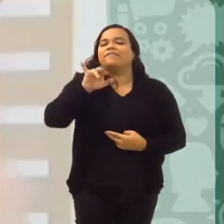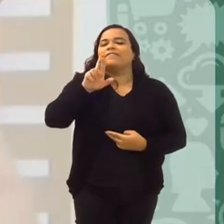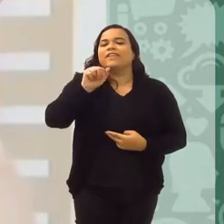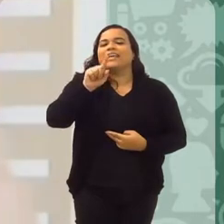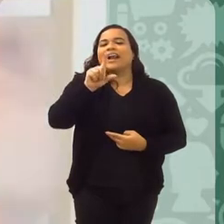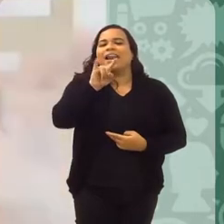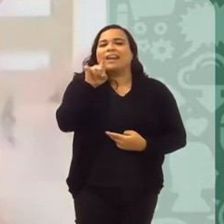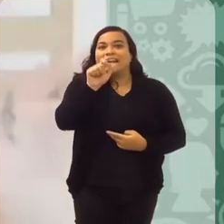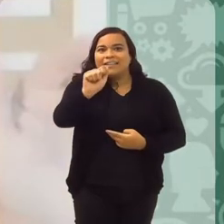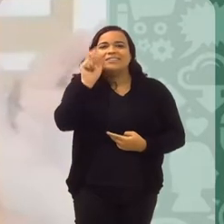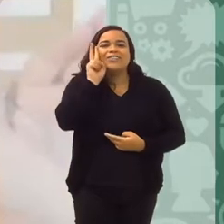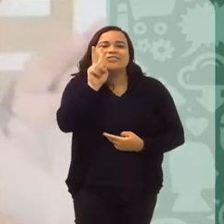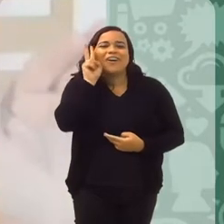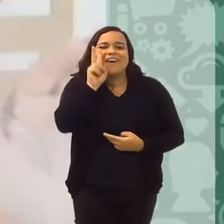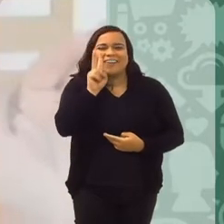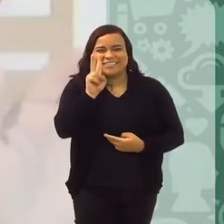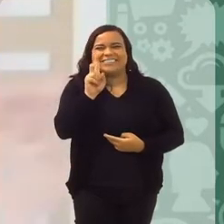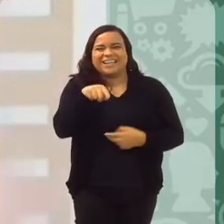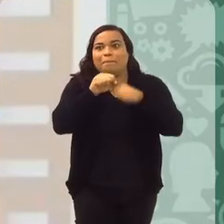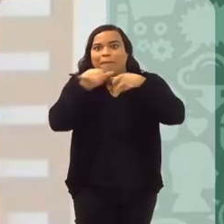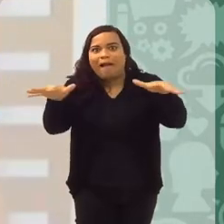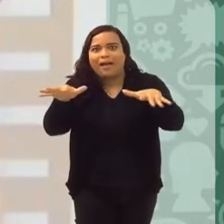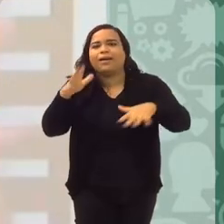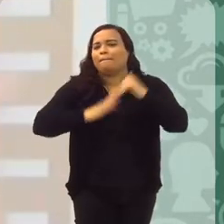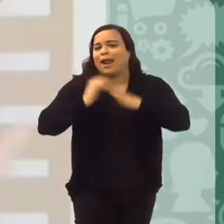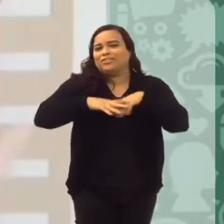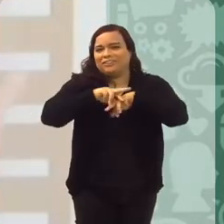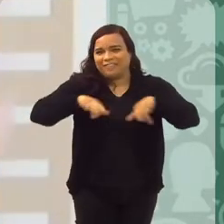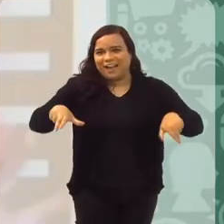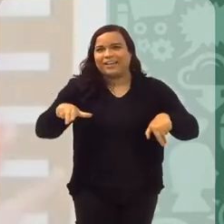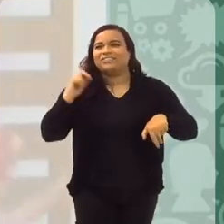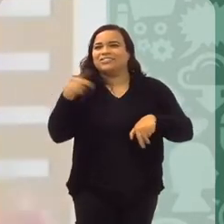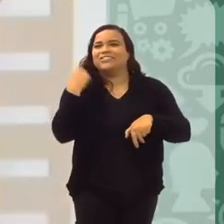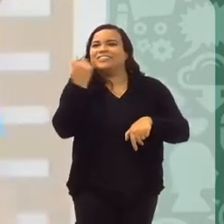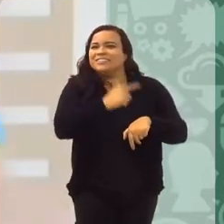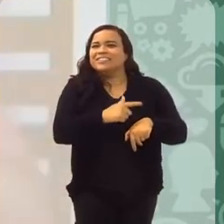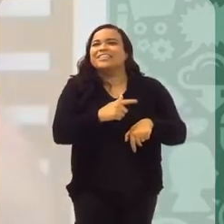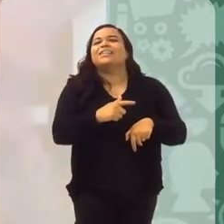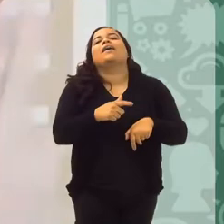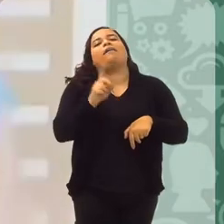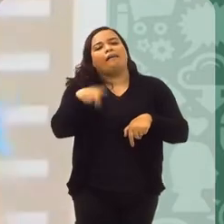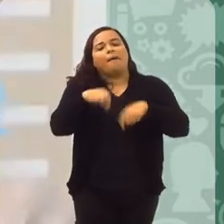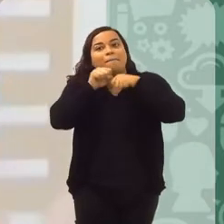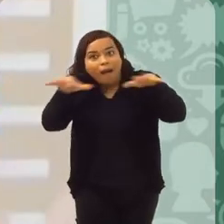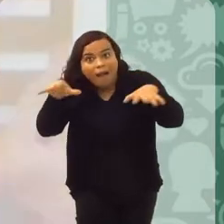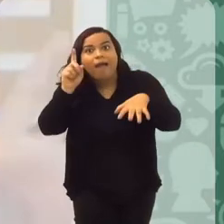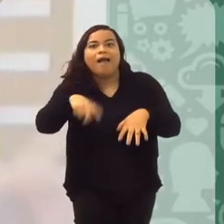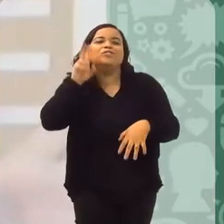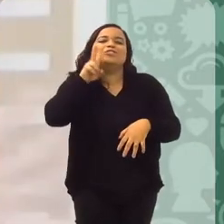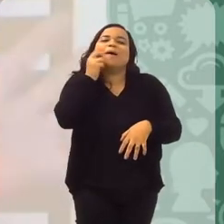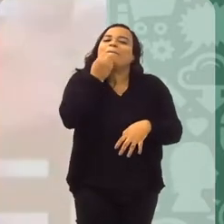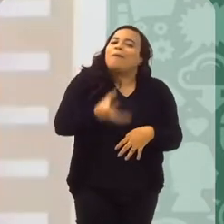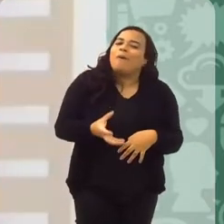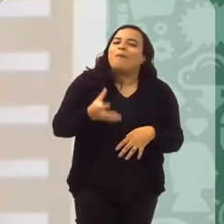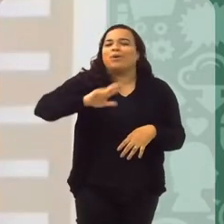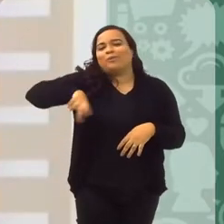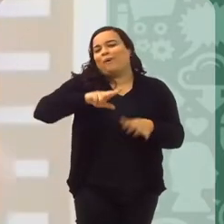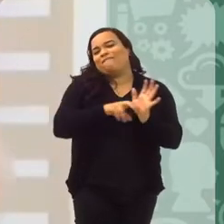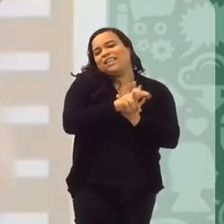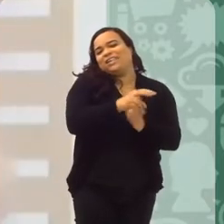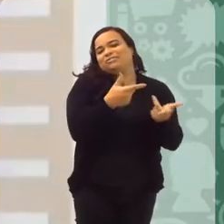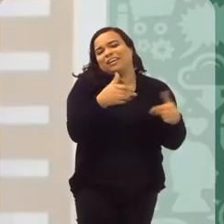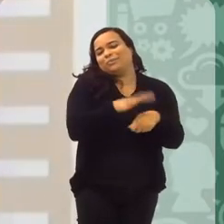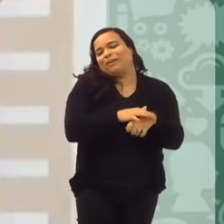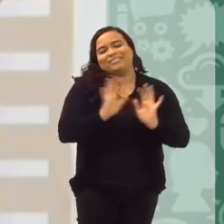boas práticas, e não a doença na época. A gente usava até esse bordão, porque o que tem que viralizar são as boas histórias, né?